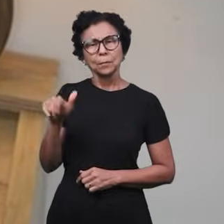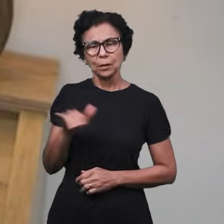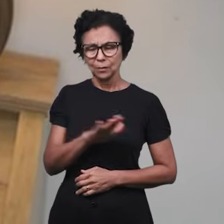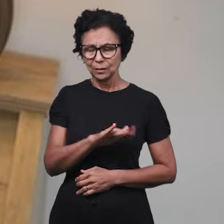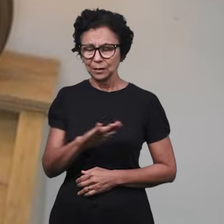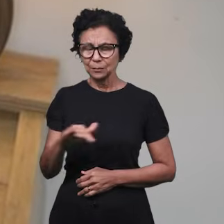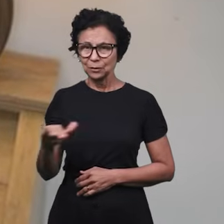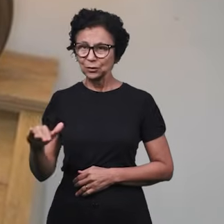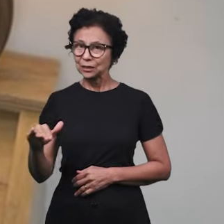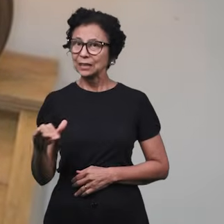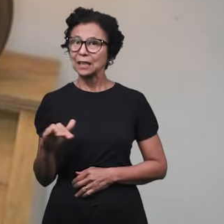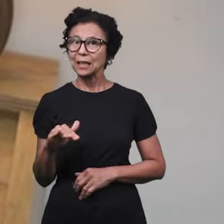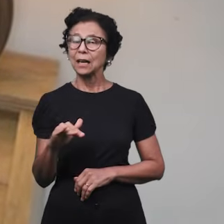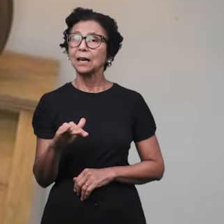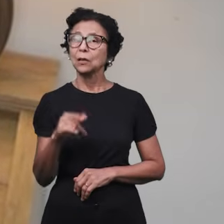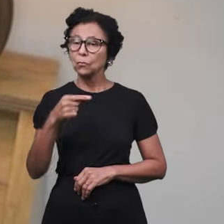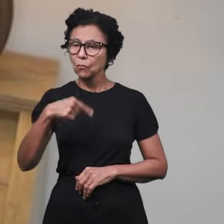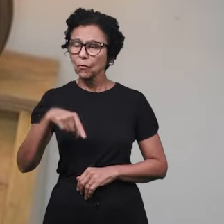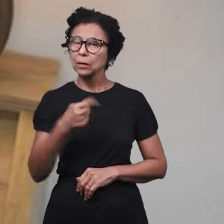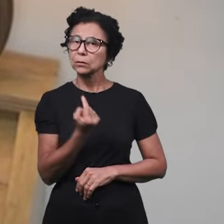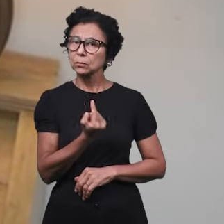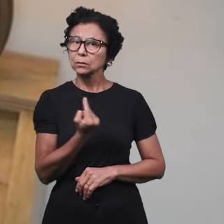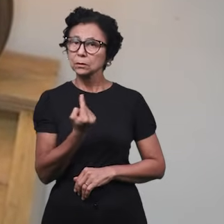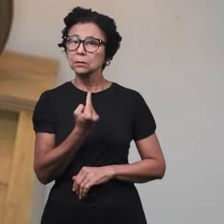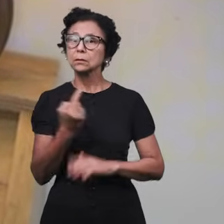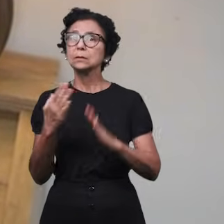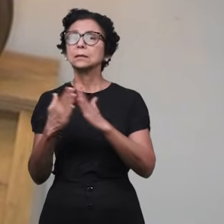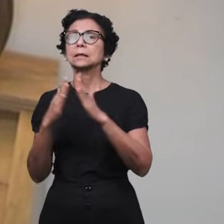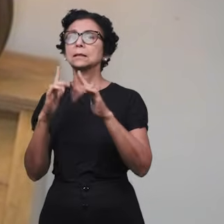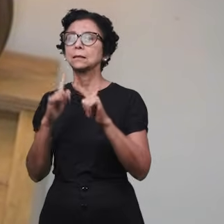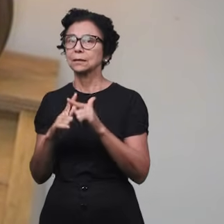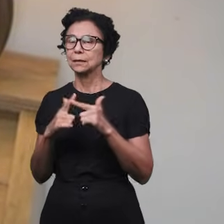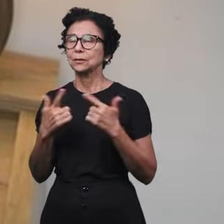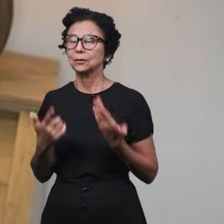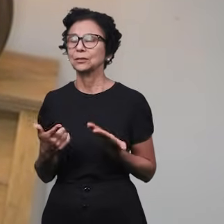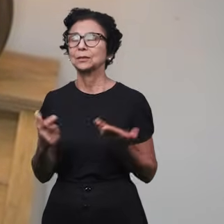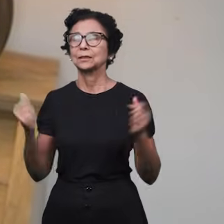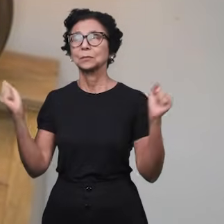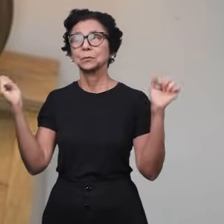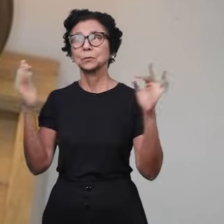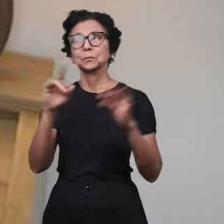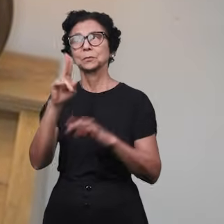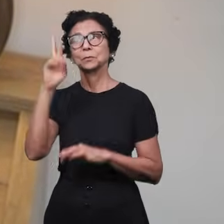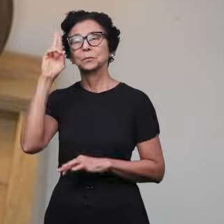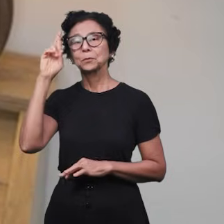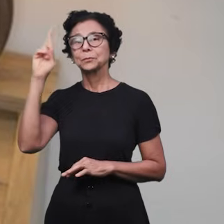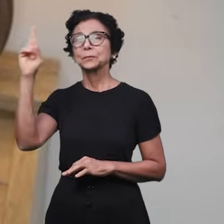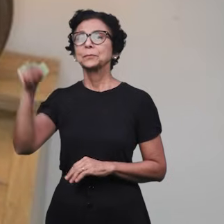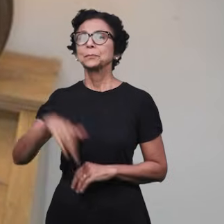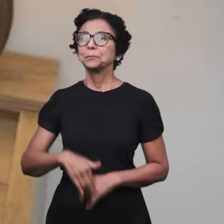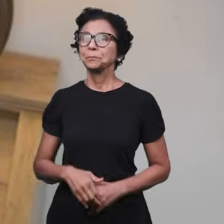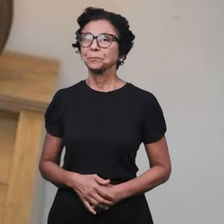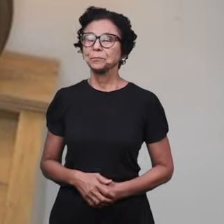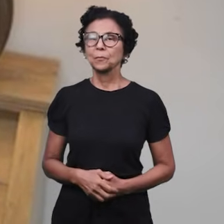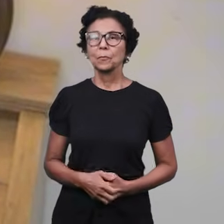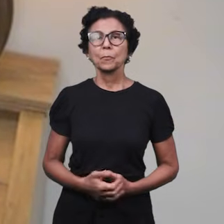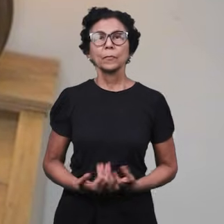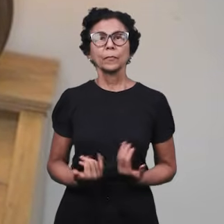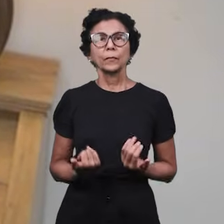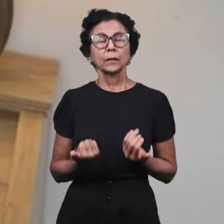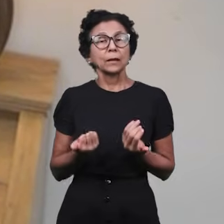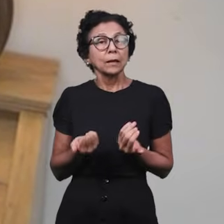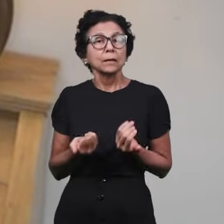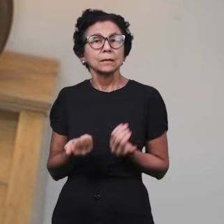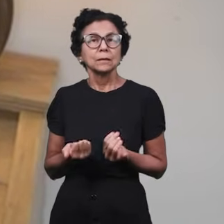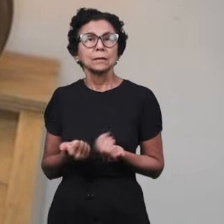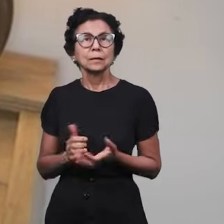ali só, sedentos da palavra de Deus, e nós glorificamos o nome do Senhor, porque através desse recurso, que é falar que